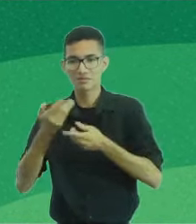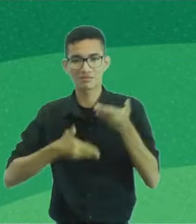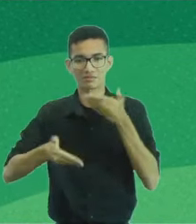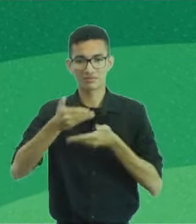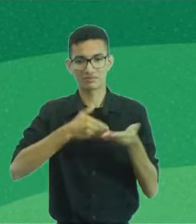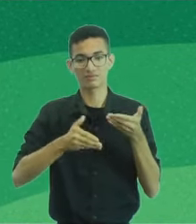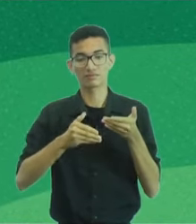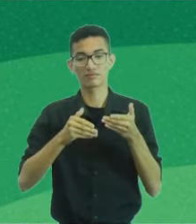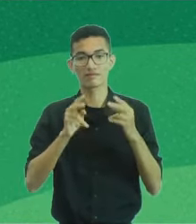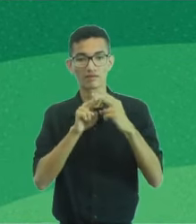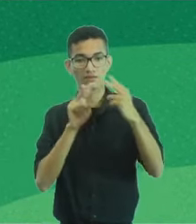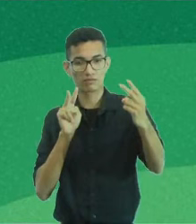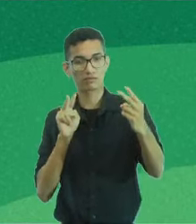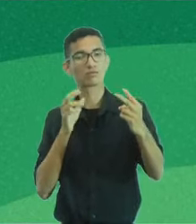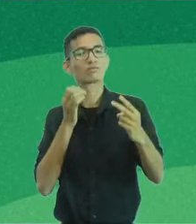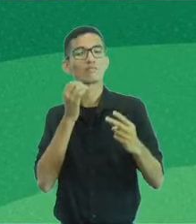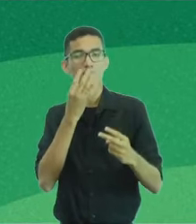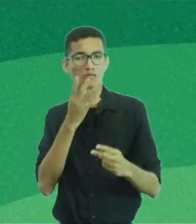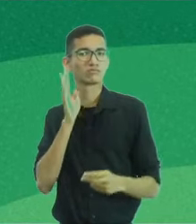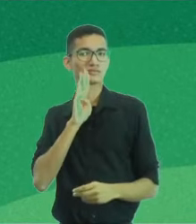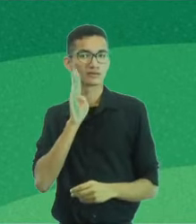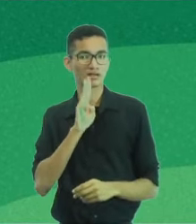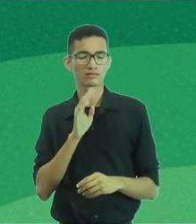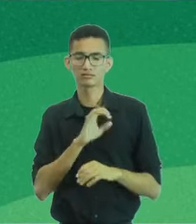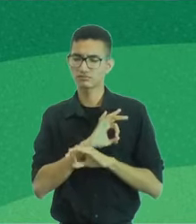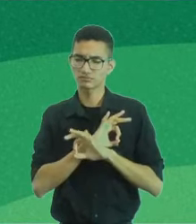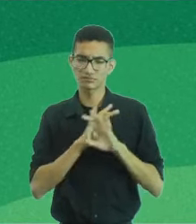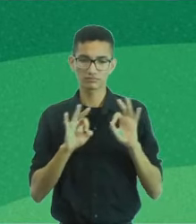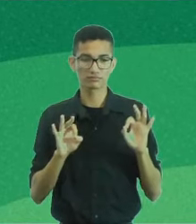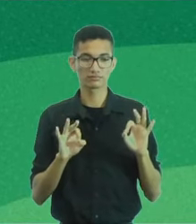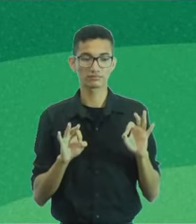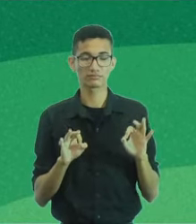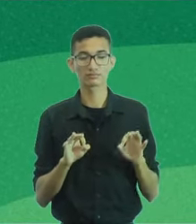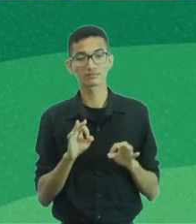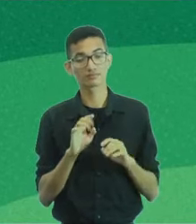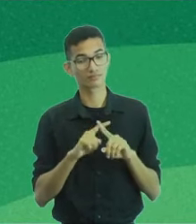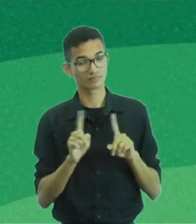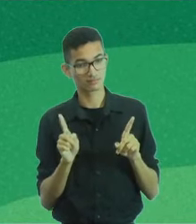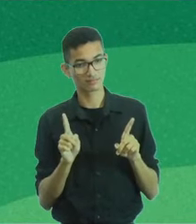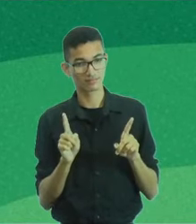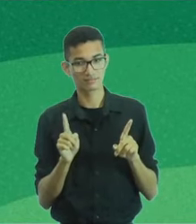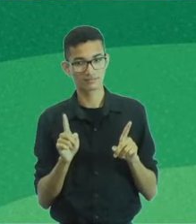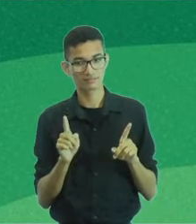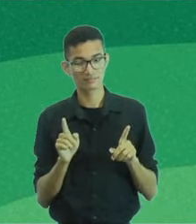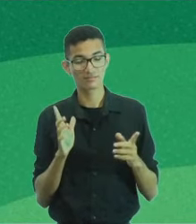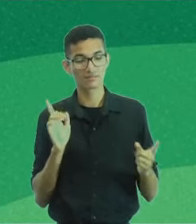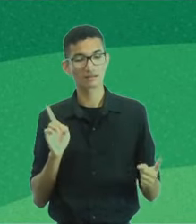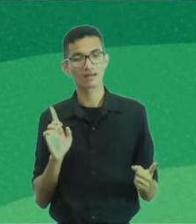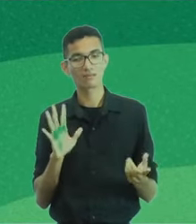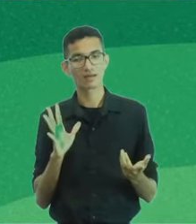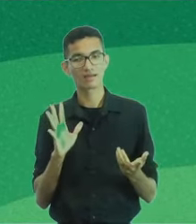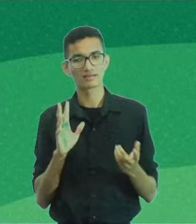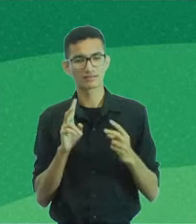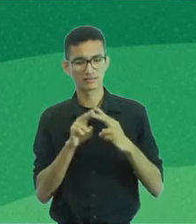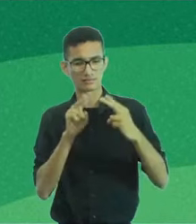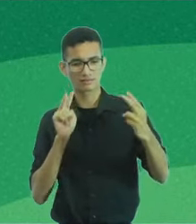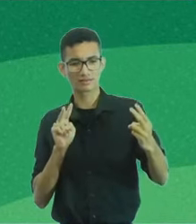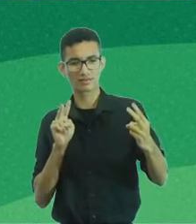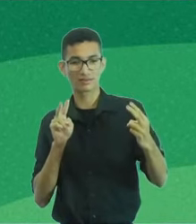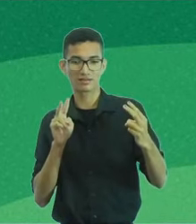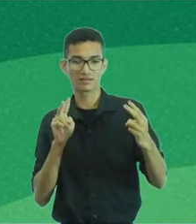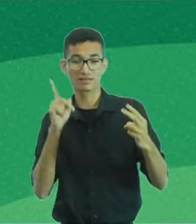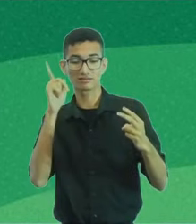nos virtuais foram muito legais foram ótimos mas não tem essa coisa da gente se tocar